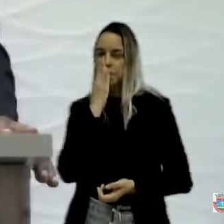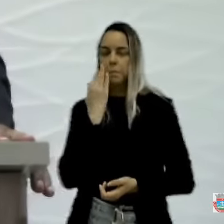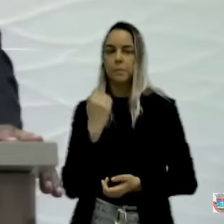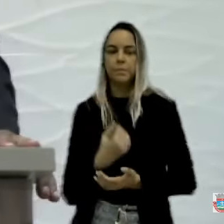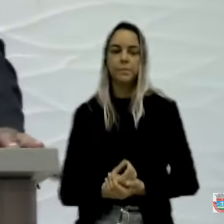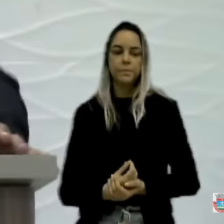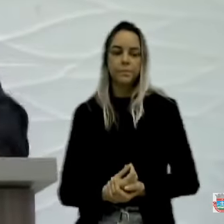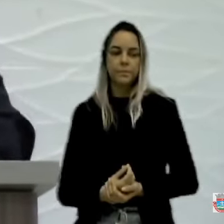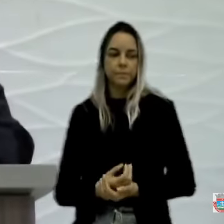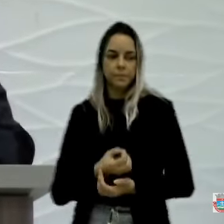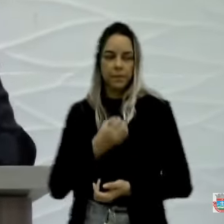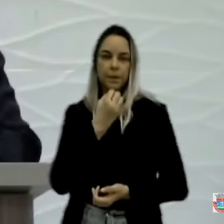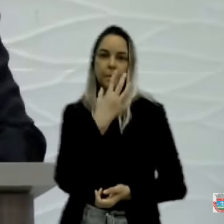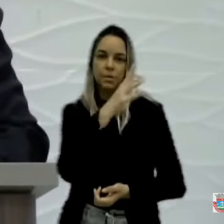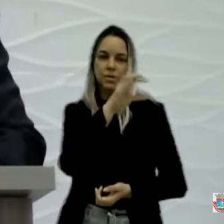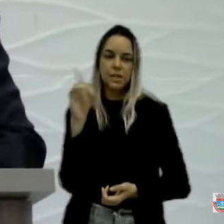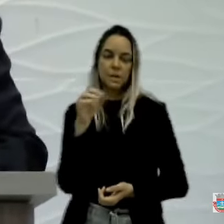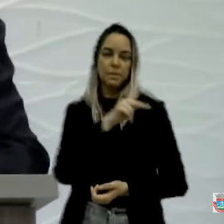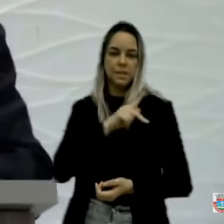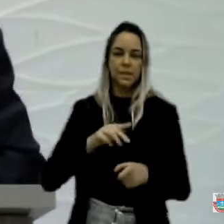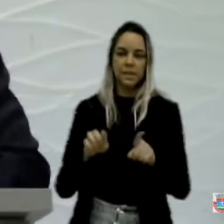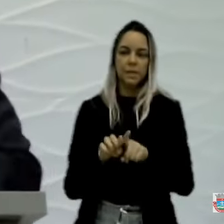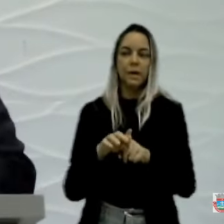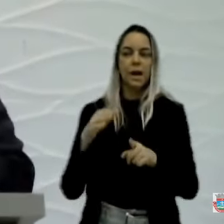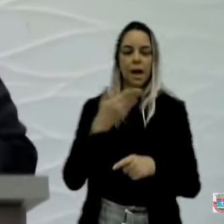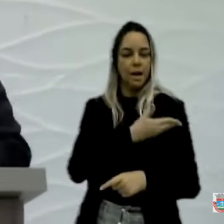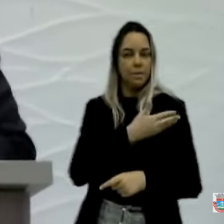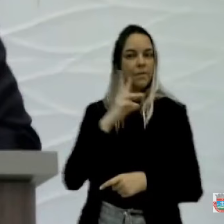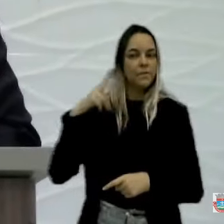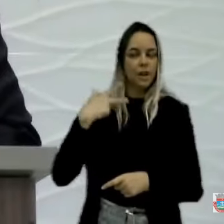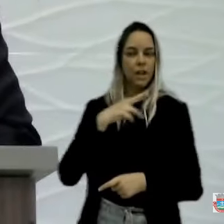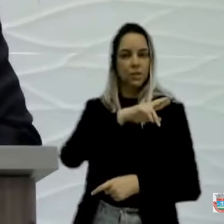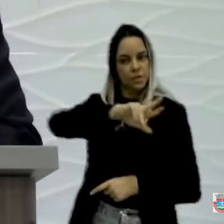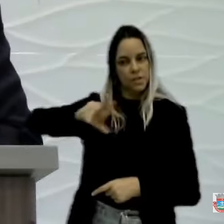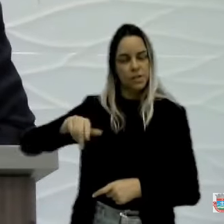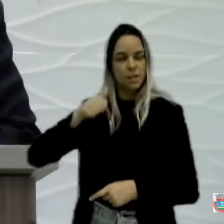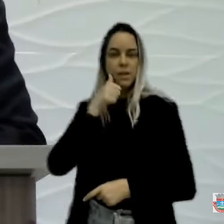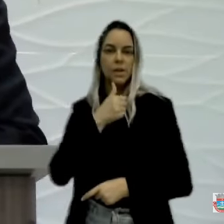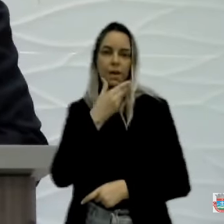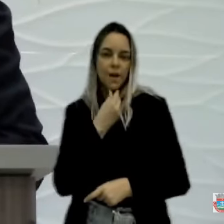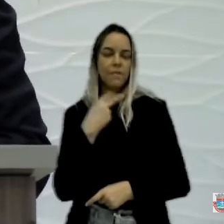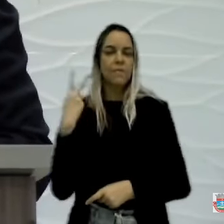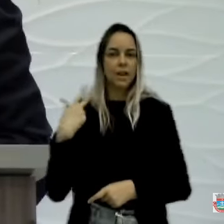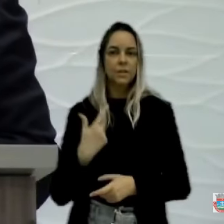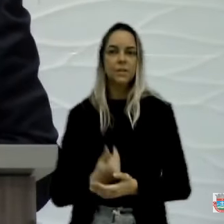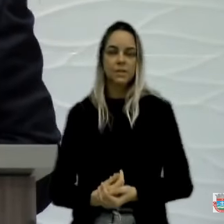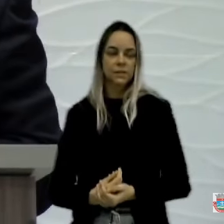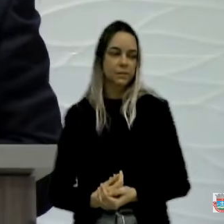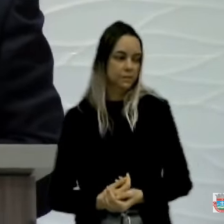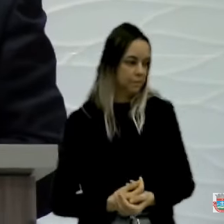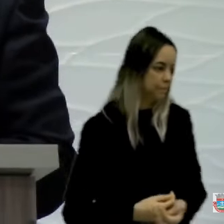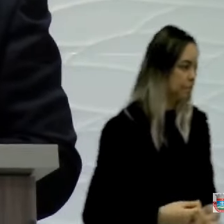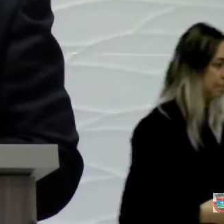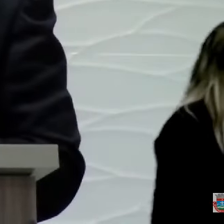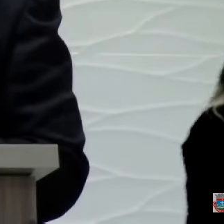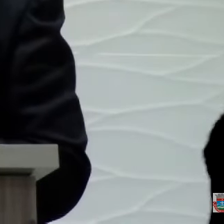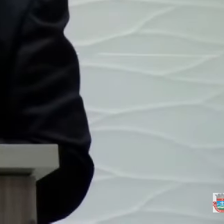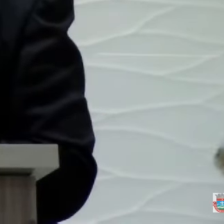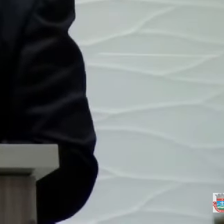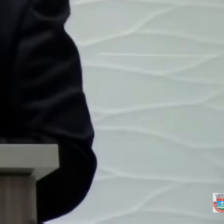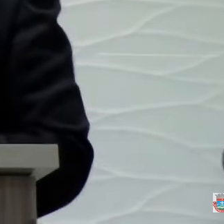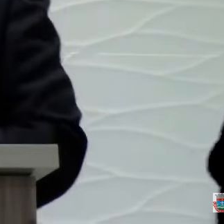Bom dia, senhor presidente, colegas vereadores, vereadoras, pessoal que nos acompanha através da rádio São